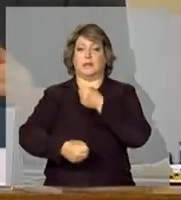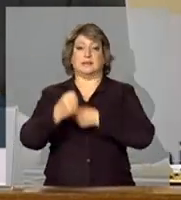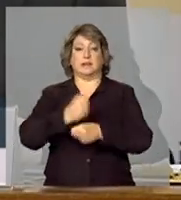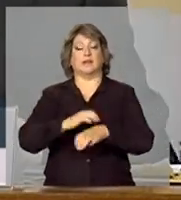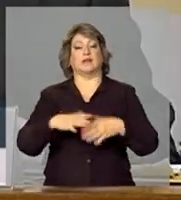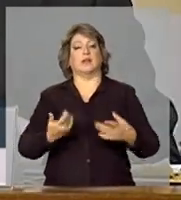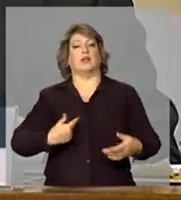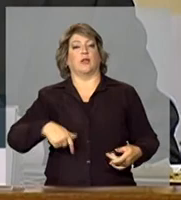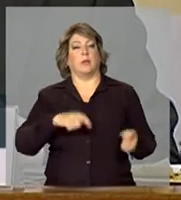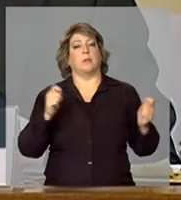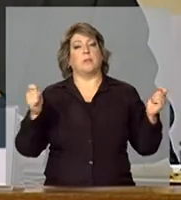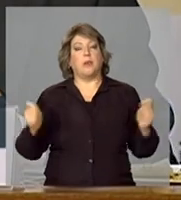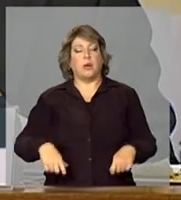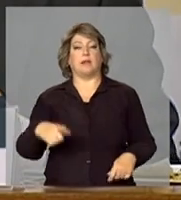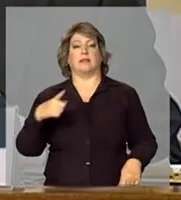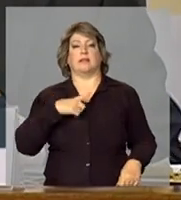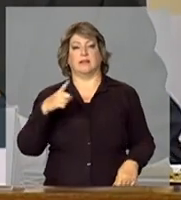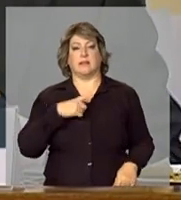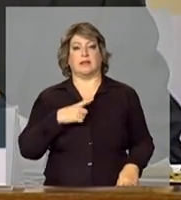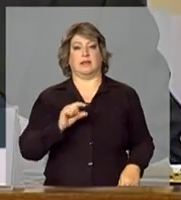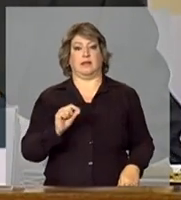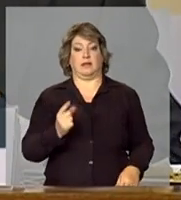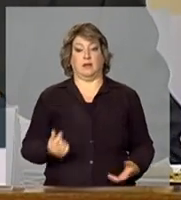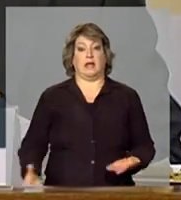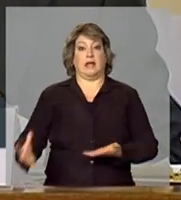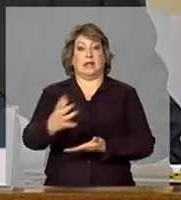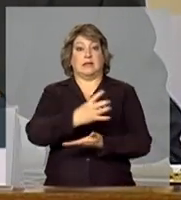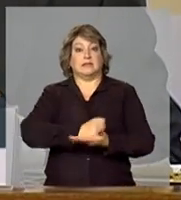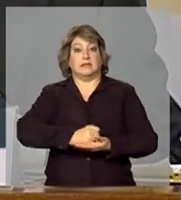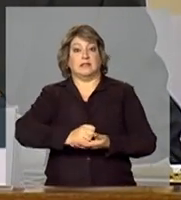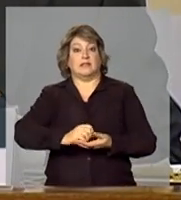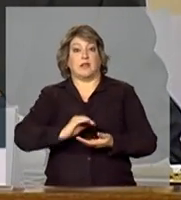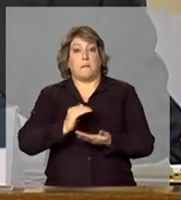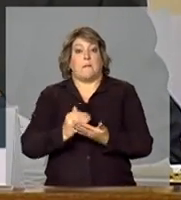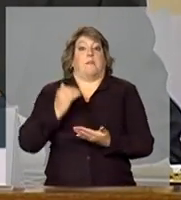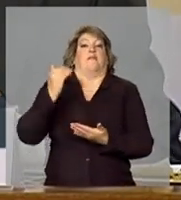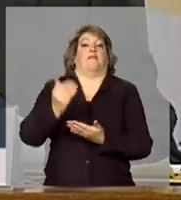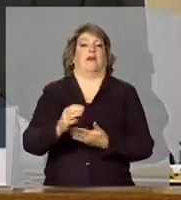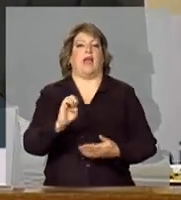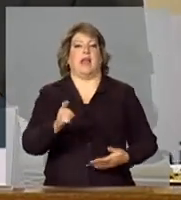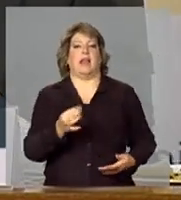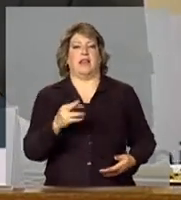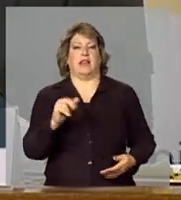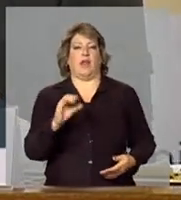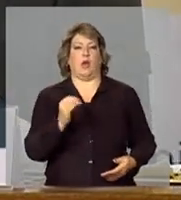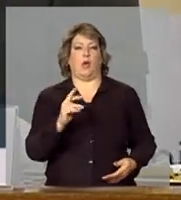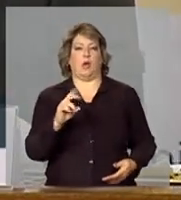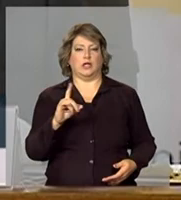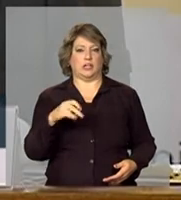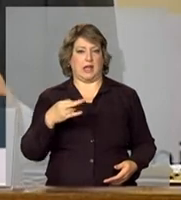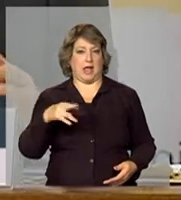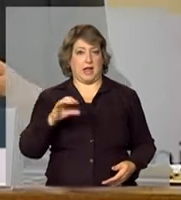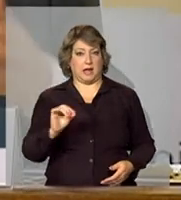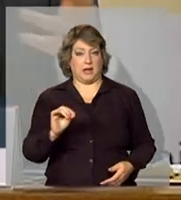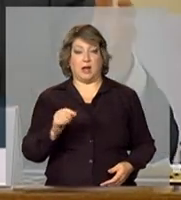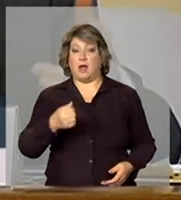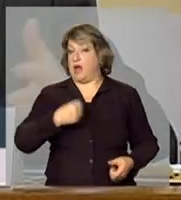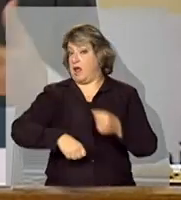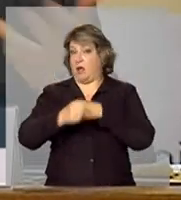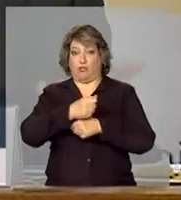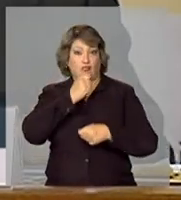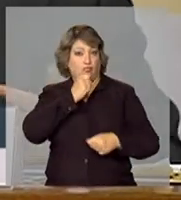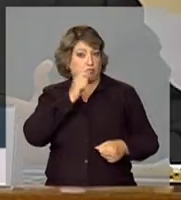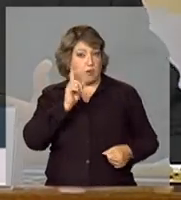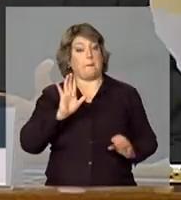poderemos ter receita extraordinária que é comum não aconteceu ano passado mas pode acontecer este ano